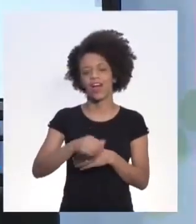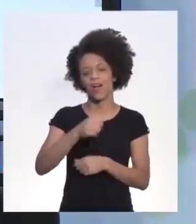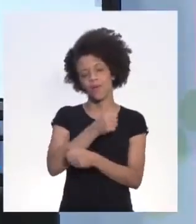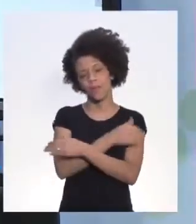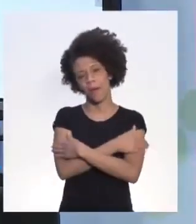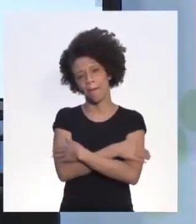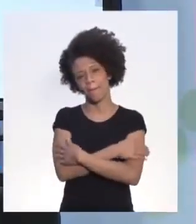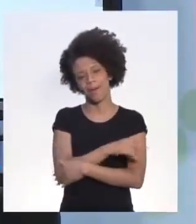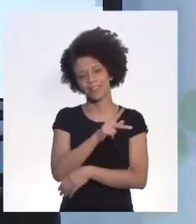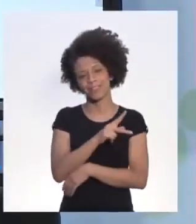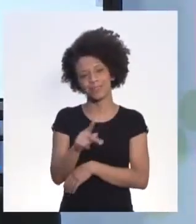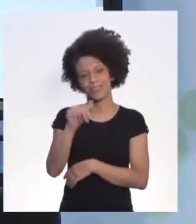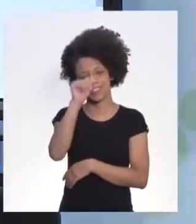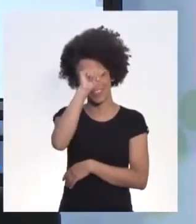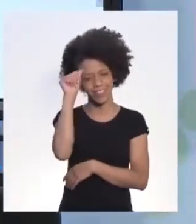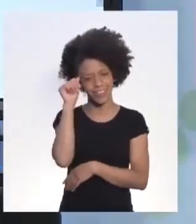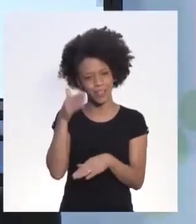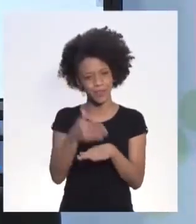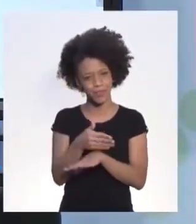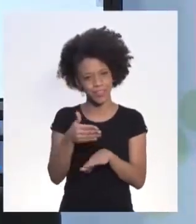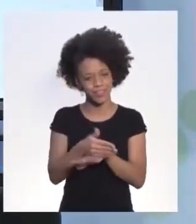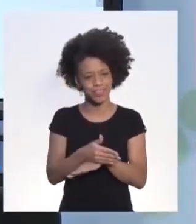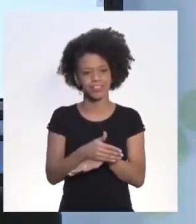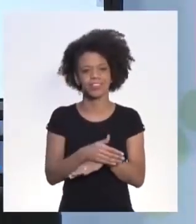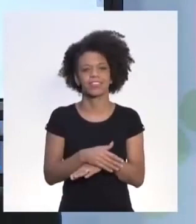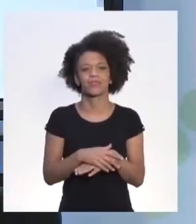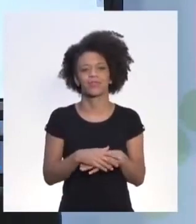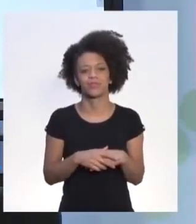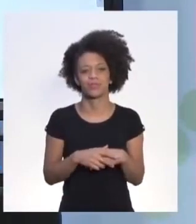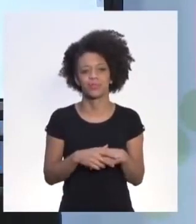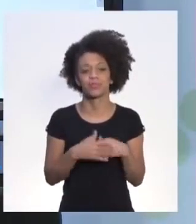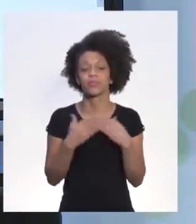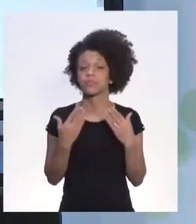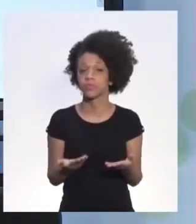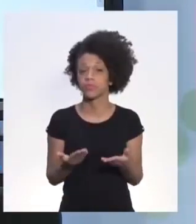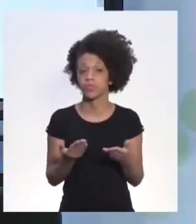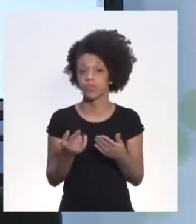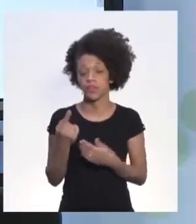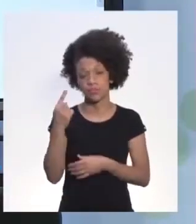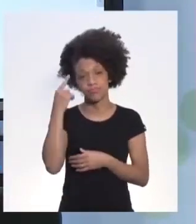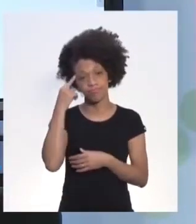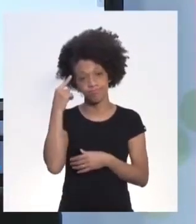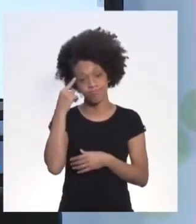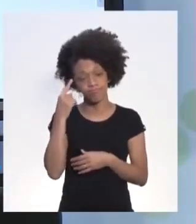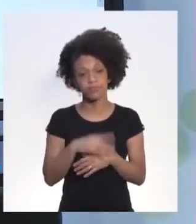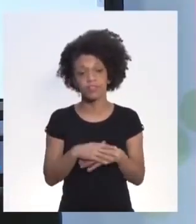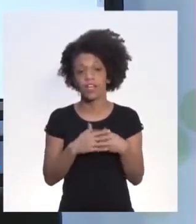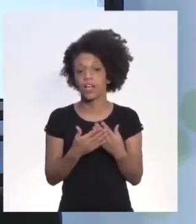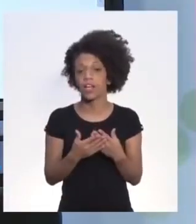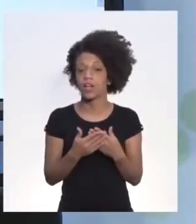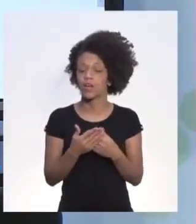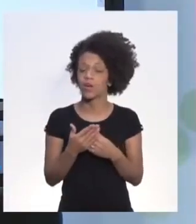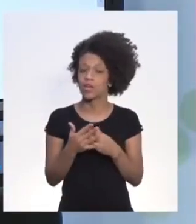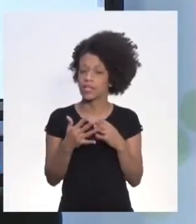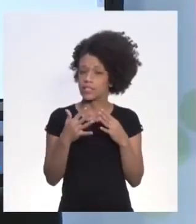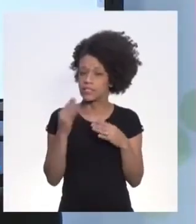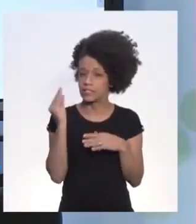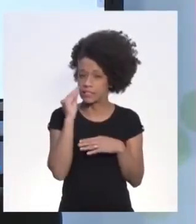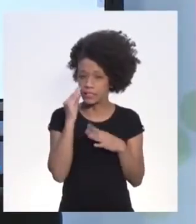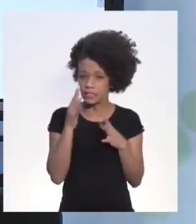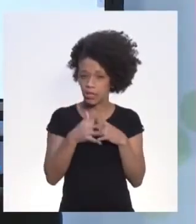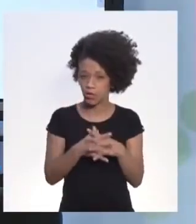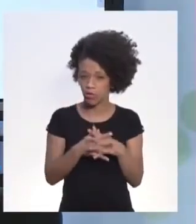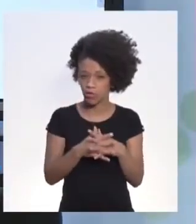abraço, sempre participando aqui na aula, um abraço para você. Então, a ideia aí, no caso, eu tentei confundir vocês no